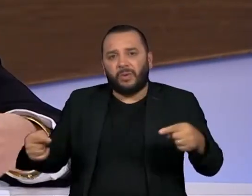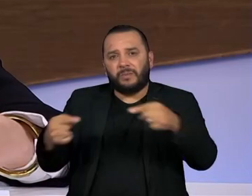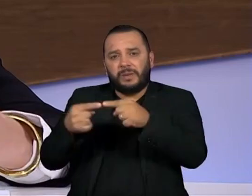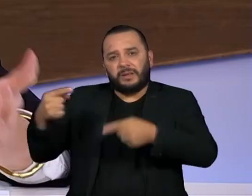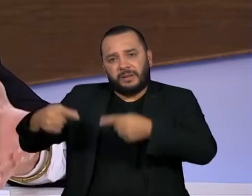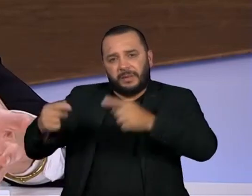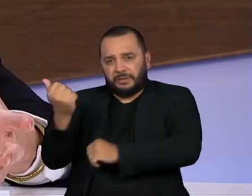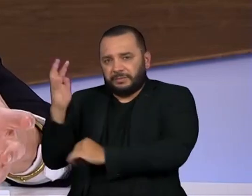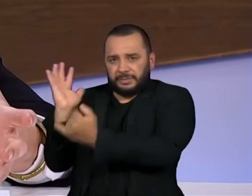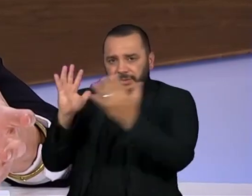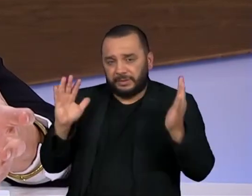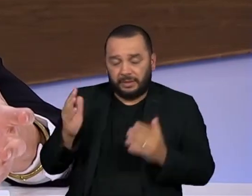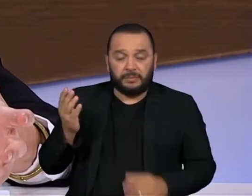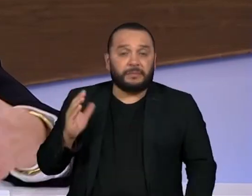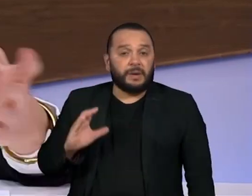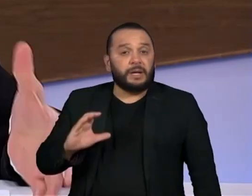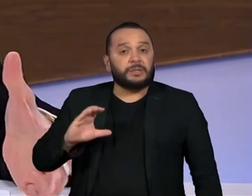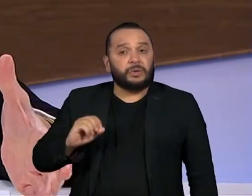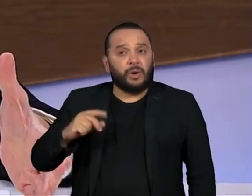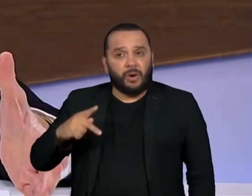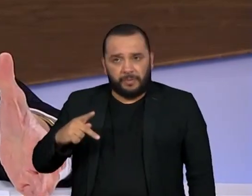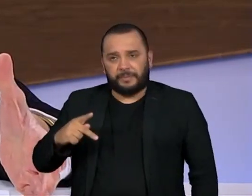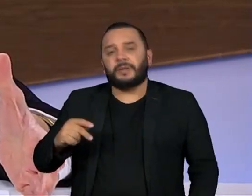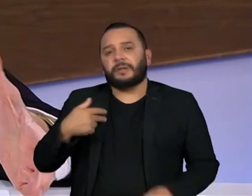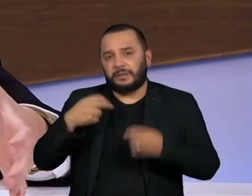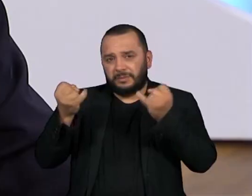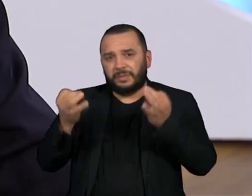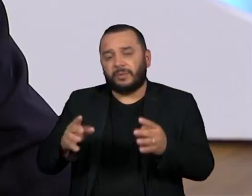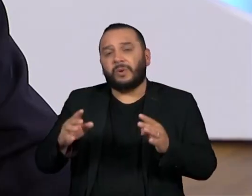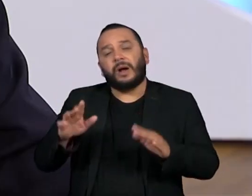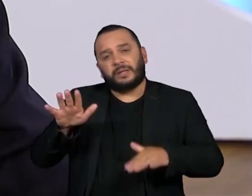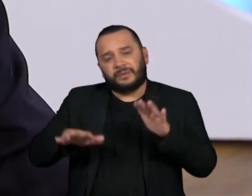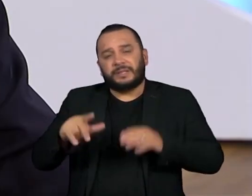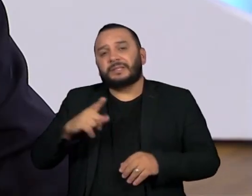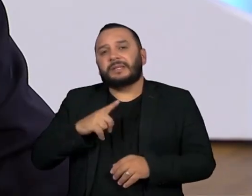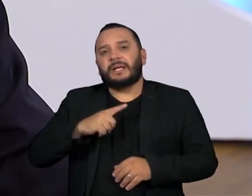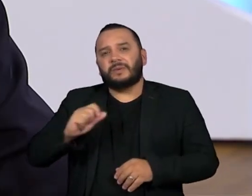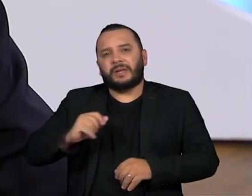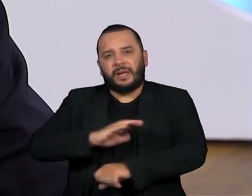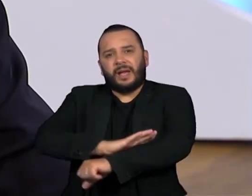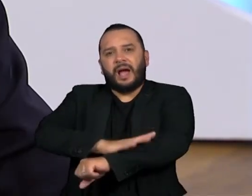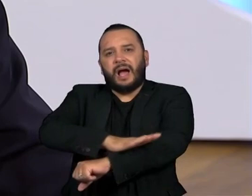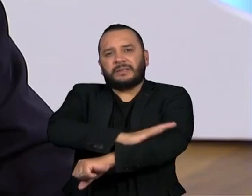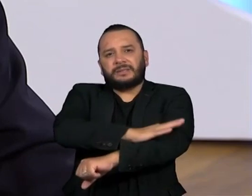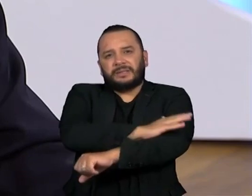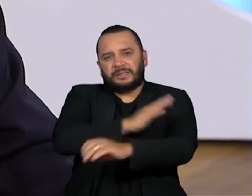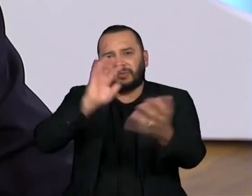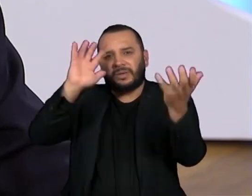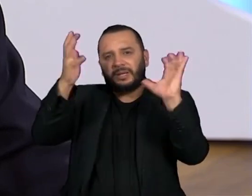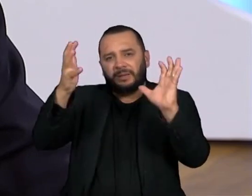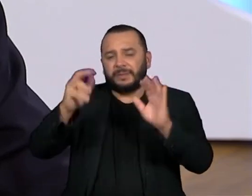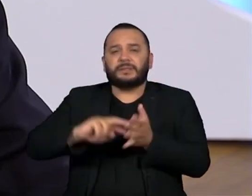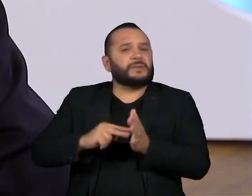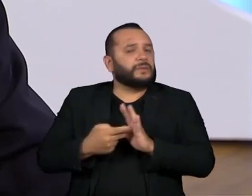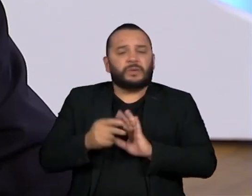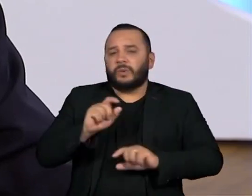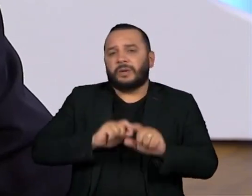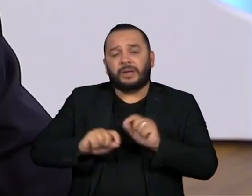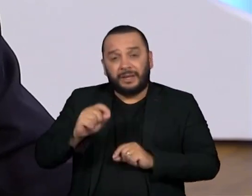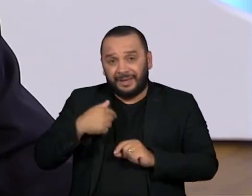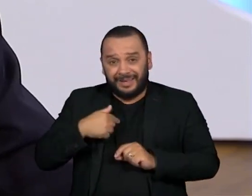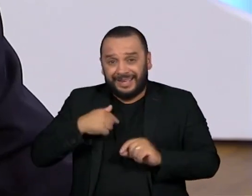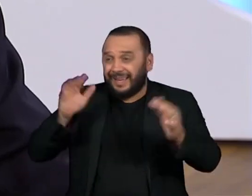temas protagonistas desse debate climático é o racismo climático. Como essas populações, as populações negras e indígenas, são as